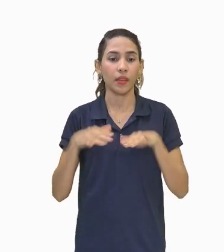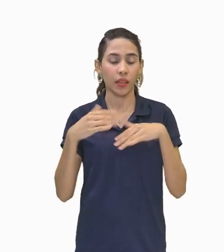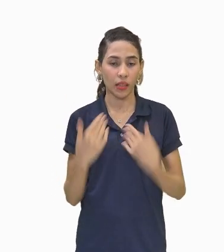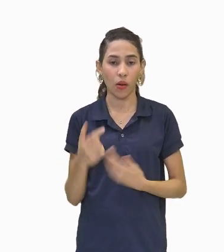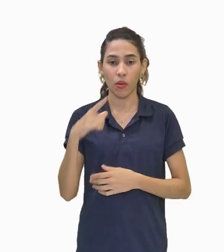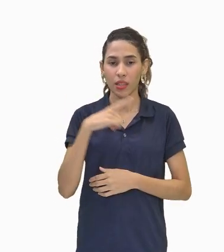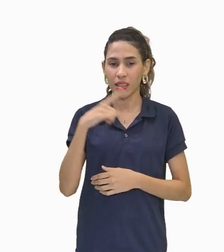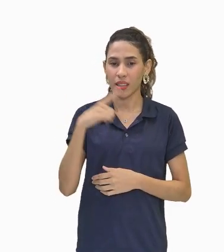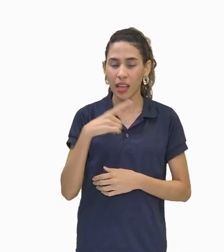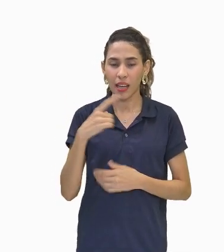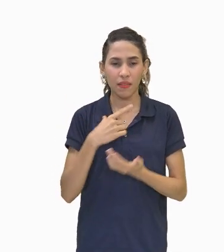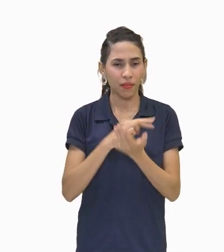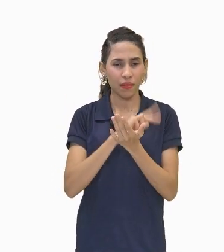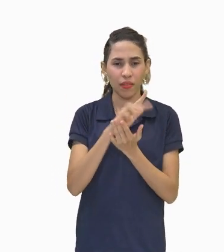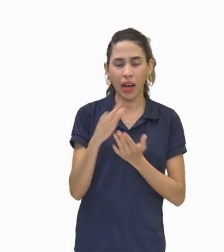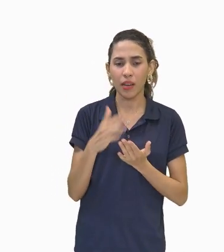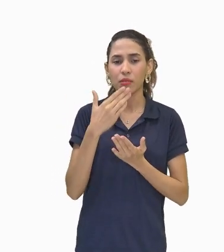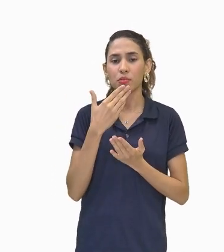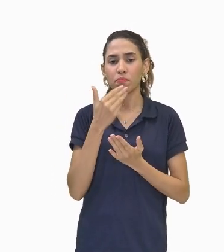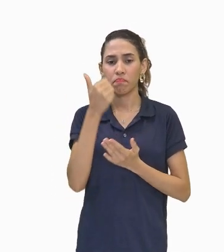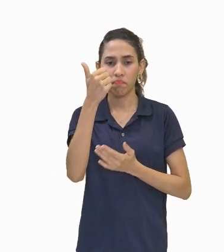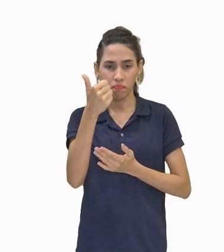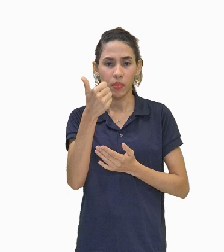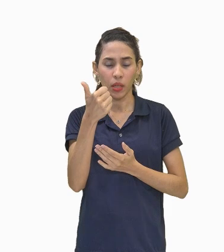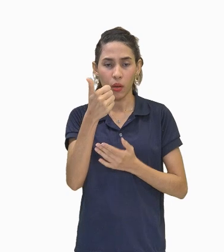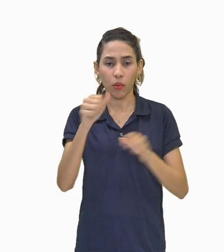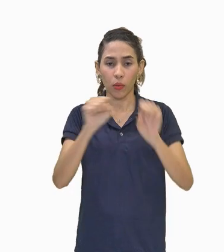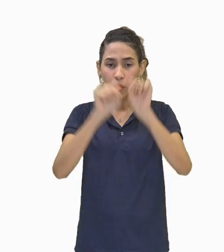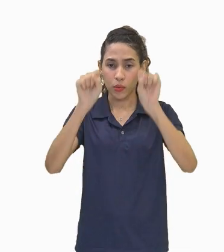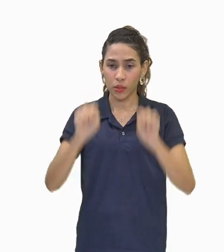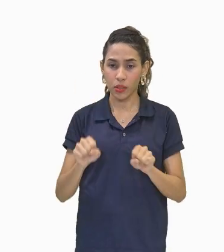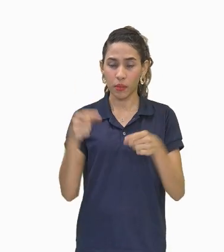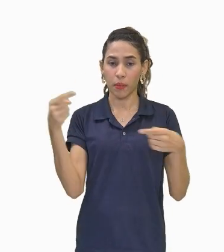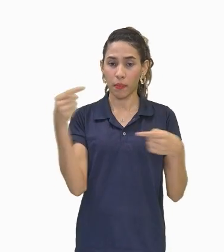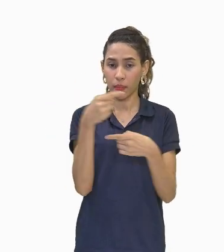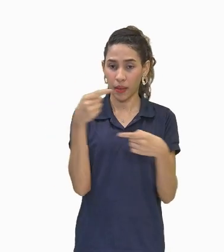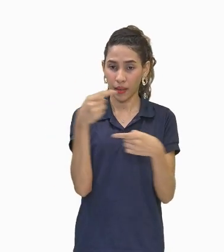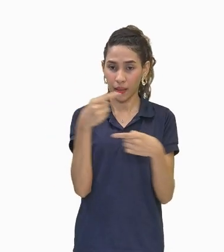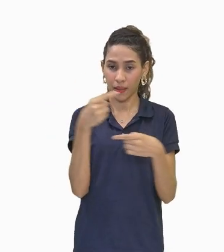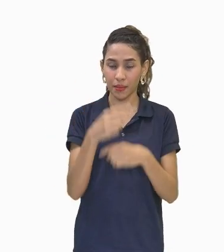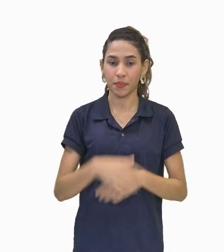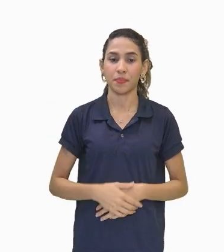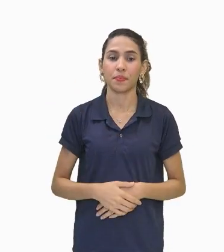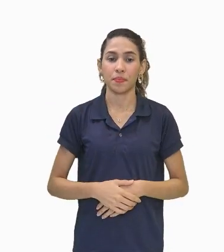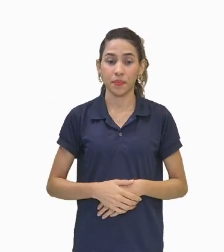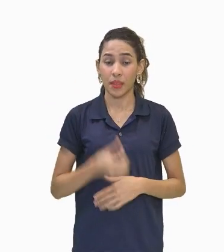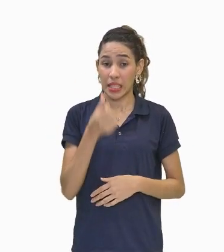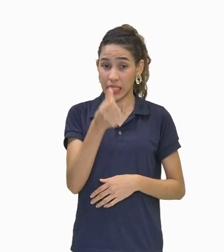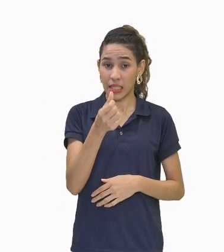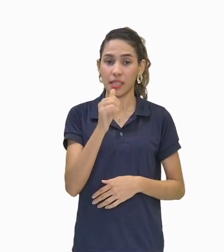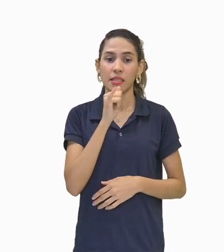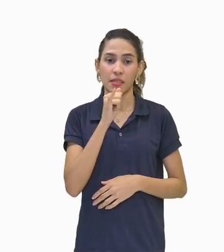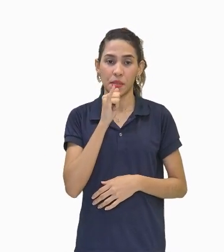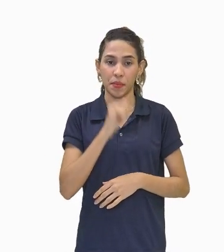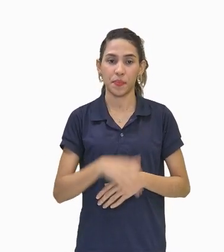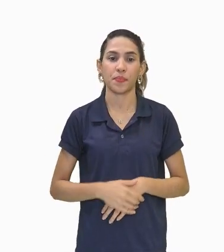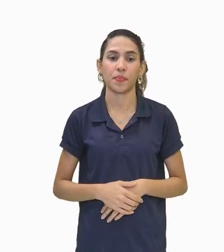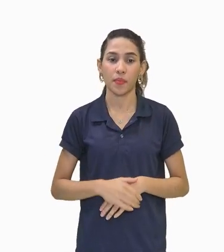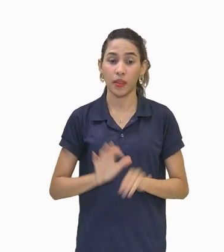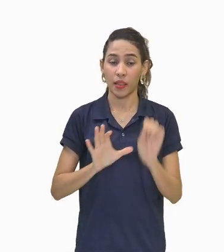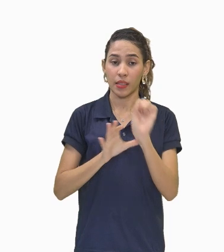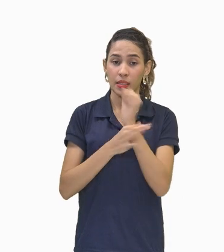paralelo. 6. Qual é a vantagem? A segurança e facilidade de